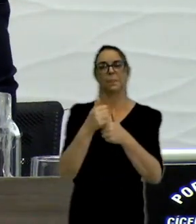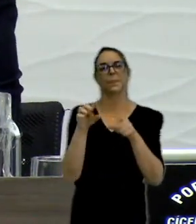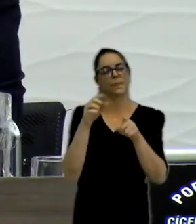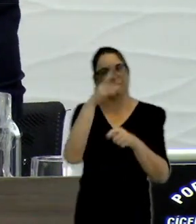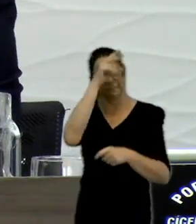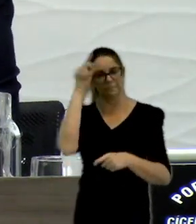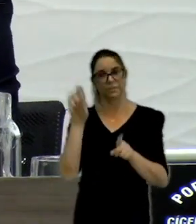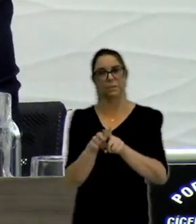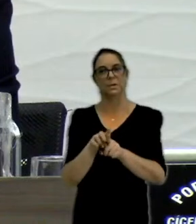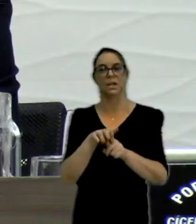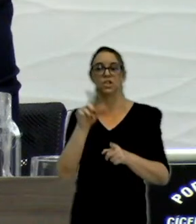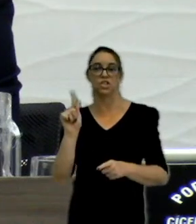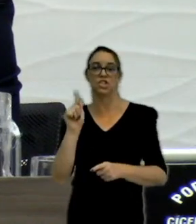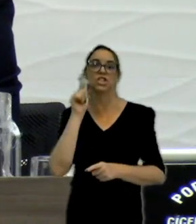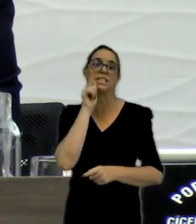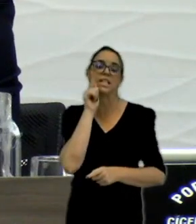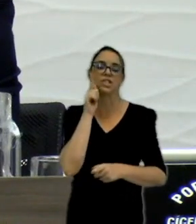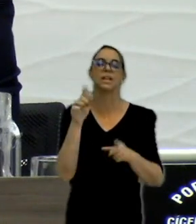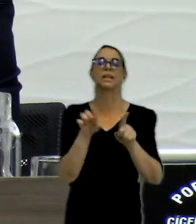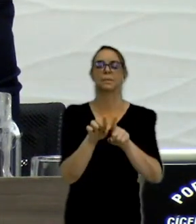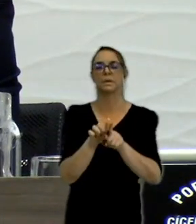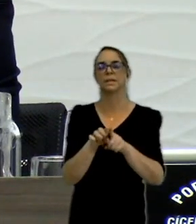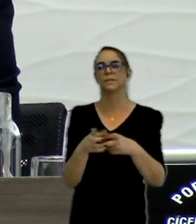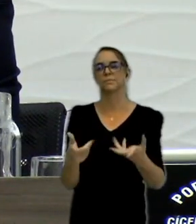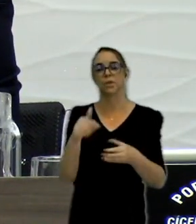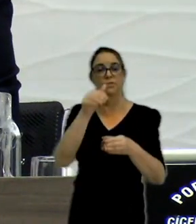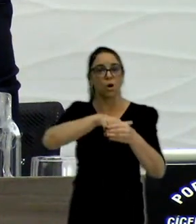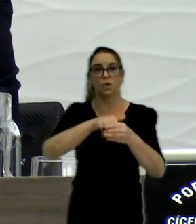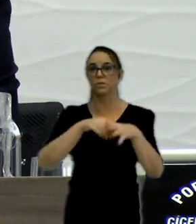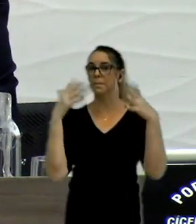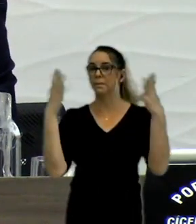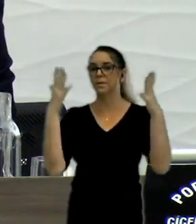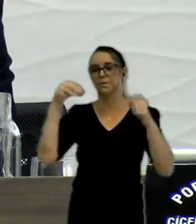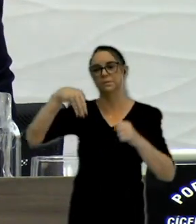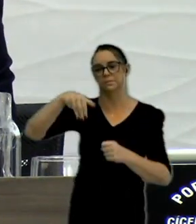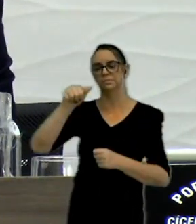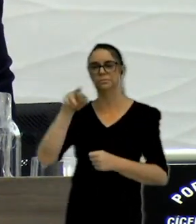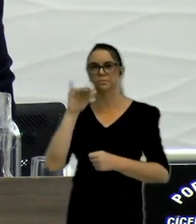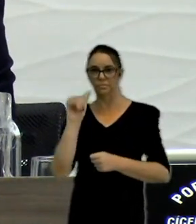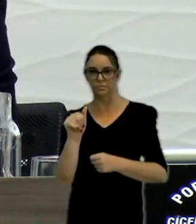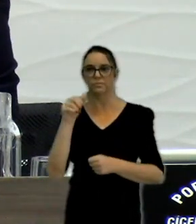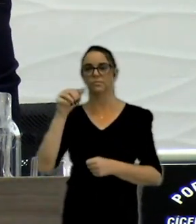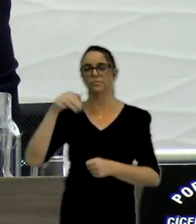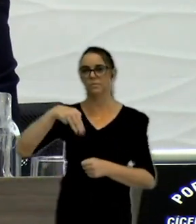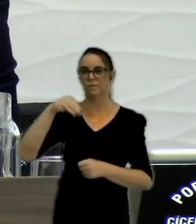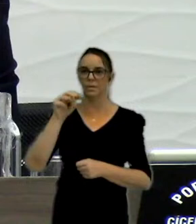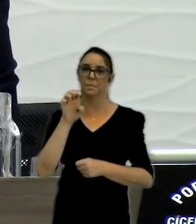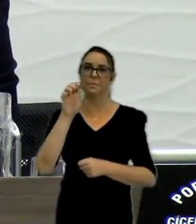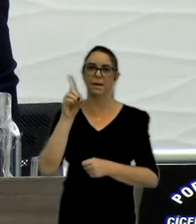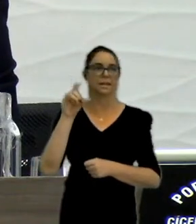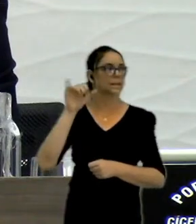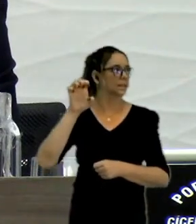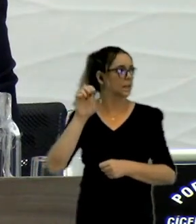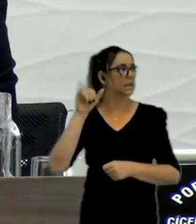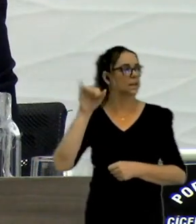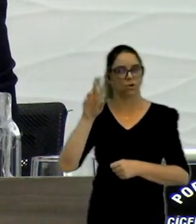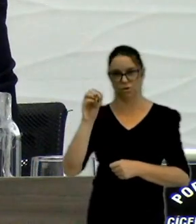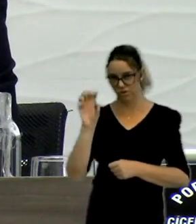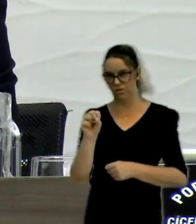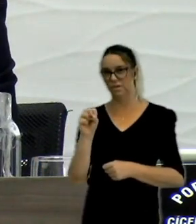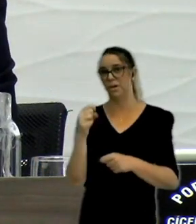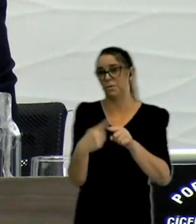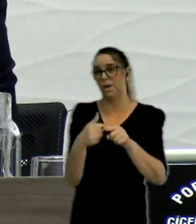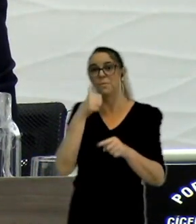Educação, Gisângela Cavalcante, e estender também esse voto de aplauso a Maria Medeiros, que foi a palestrante do dia de ontem.